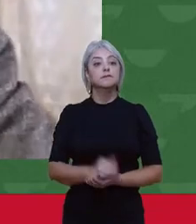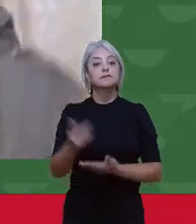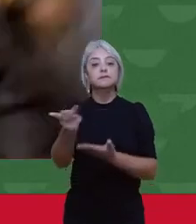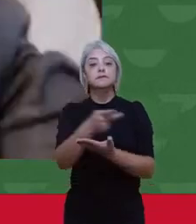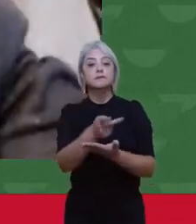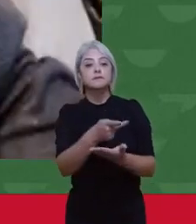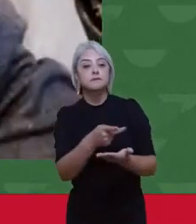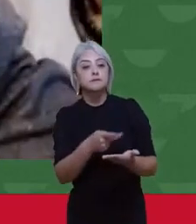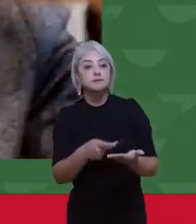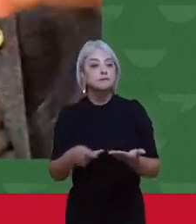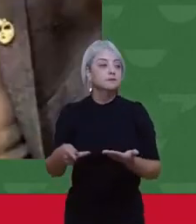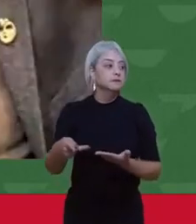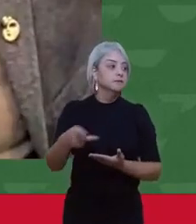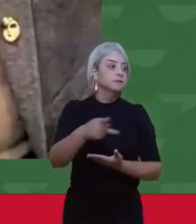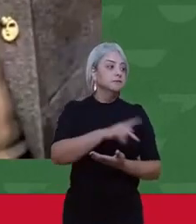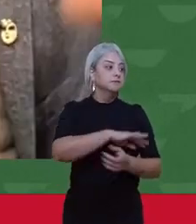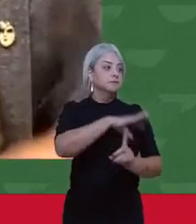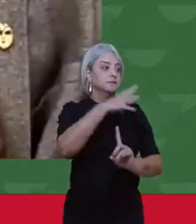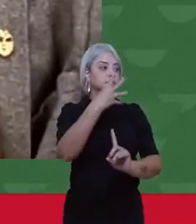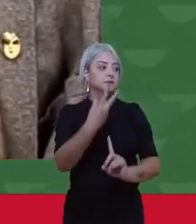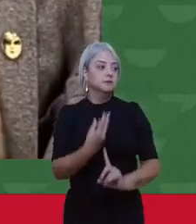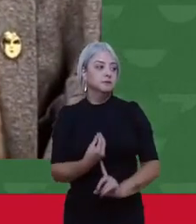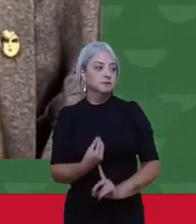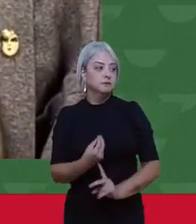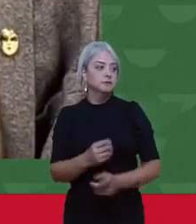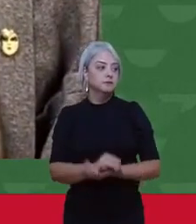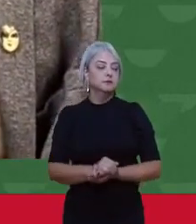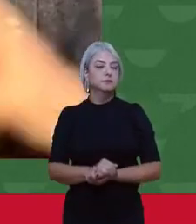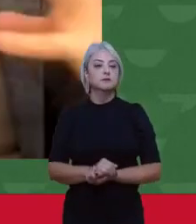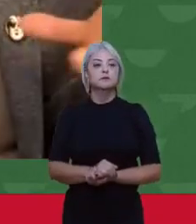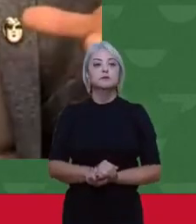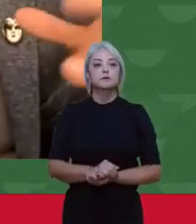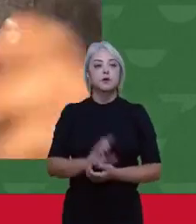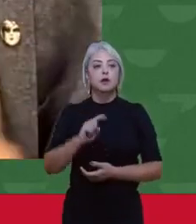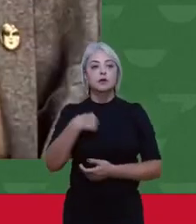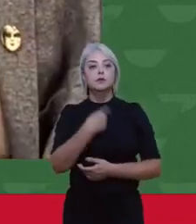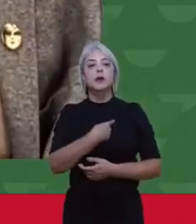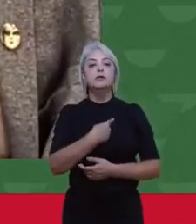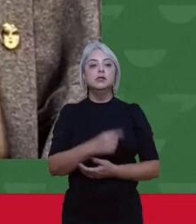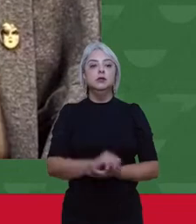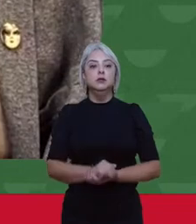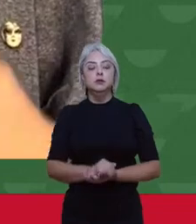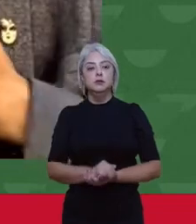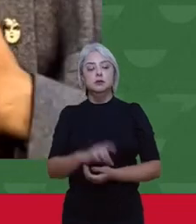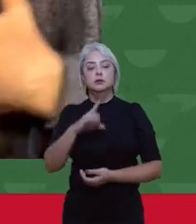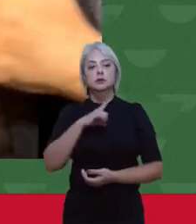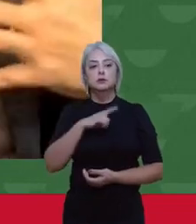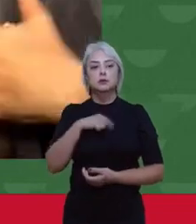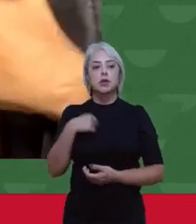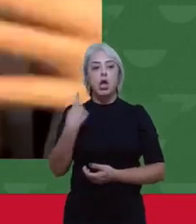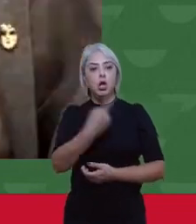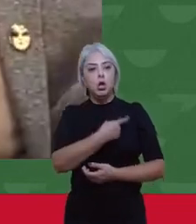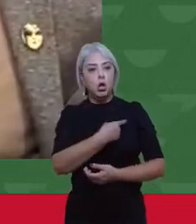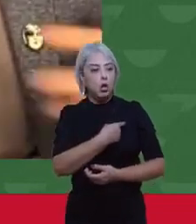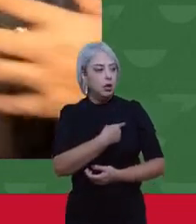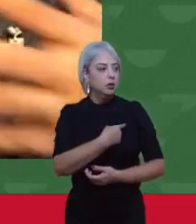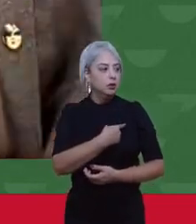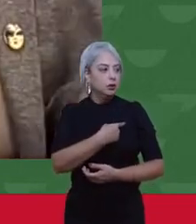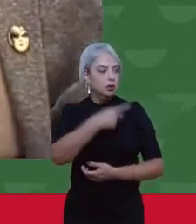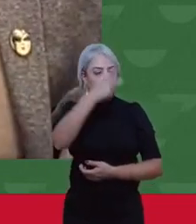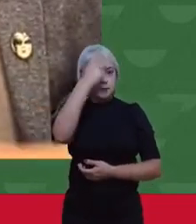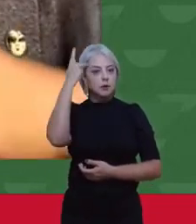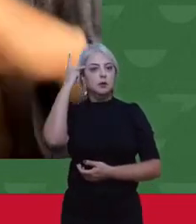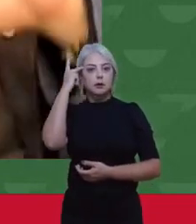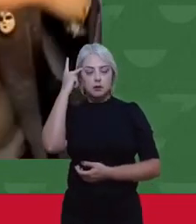desenho, uma pintura que chama Nós. Nós nos dois sentidos dessa palavra, né? Nós pessoas,